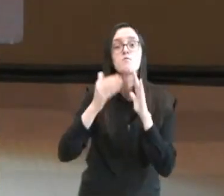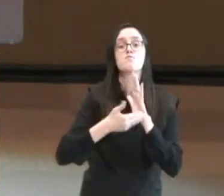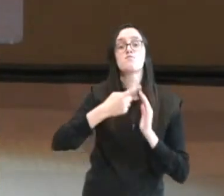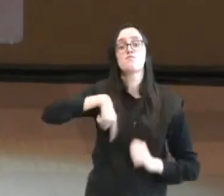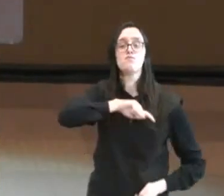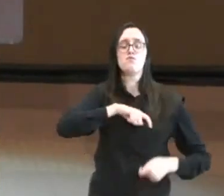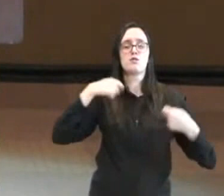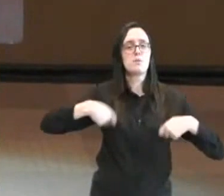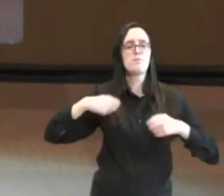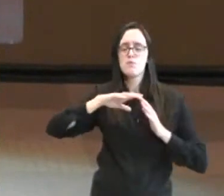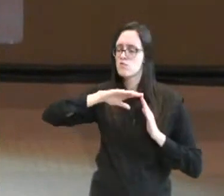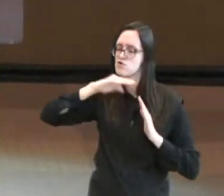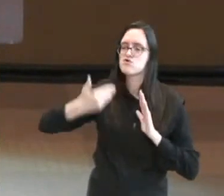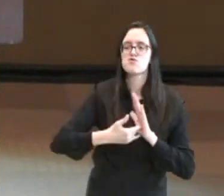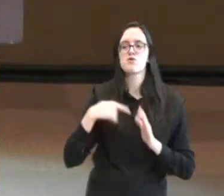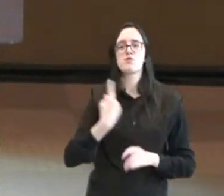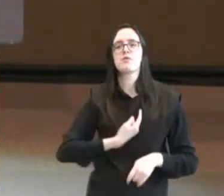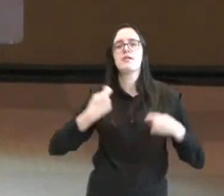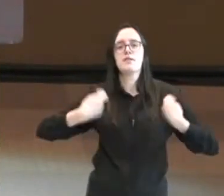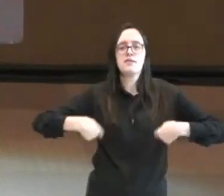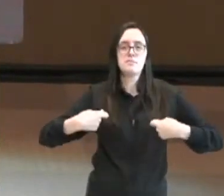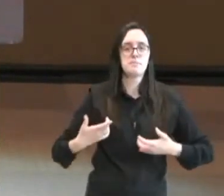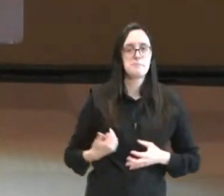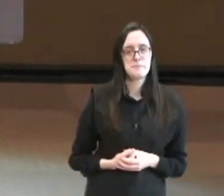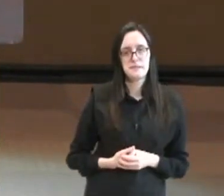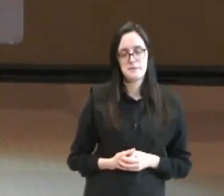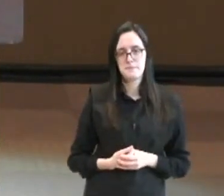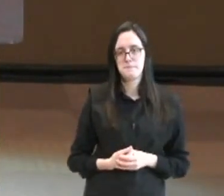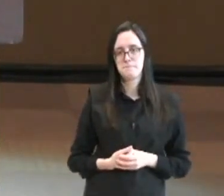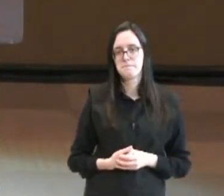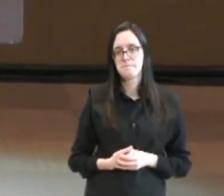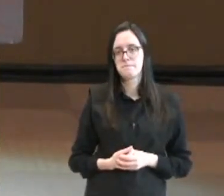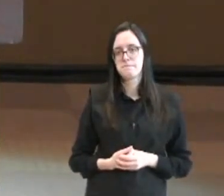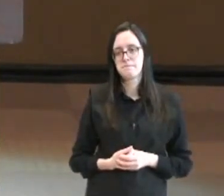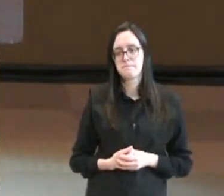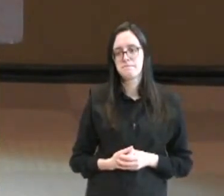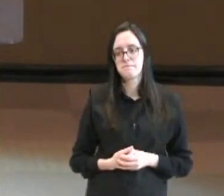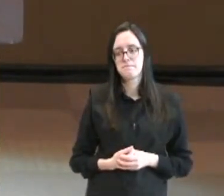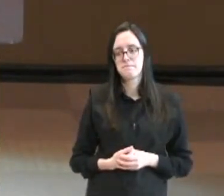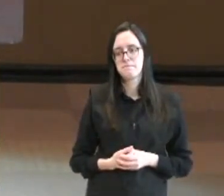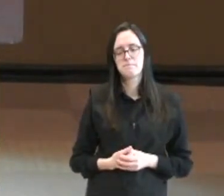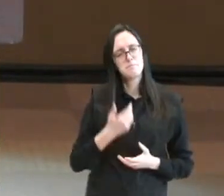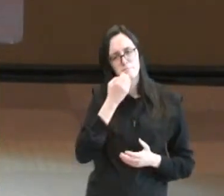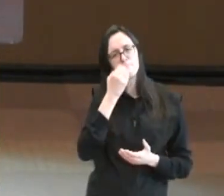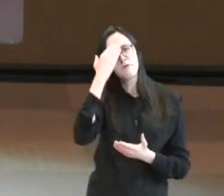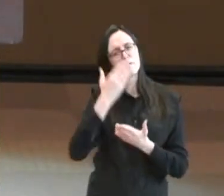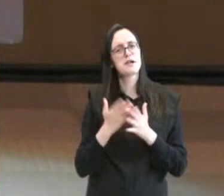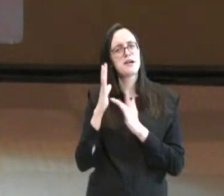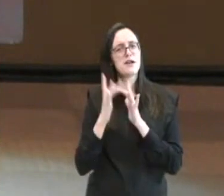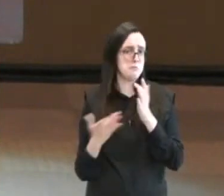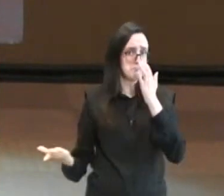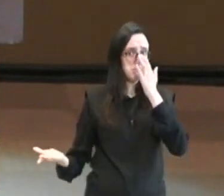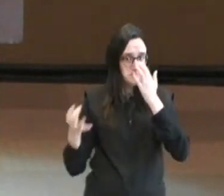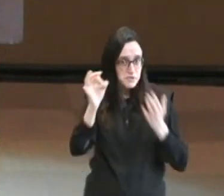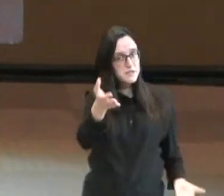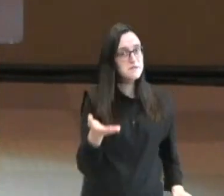precisamos, tudo o que necessitamos. Não é bom crer em Jesus? É ou não